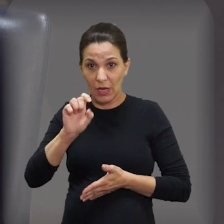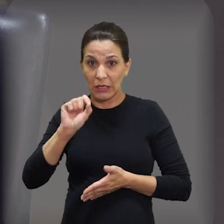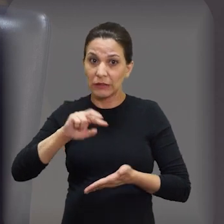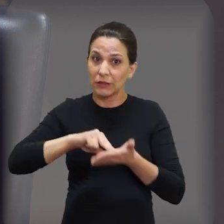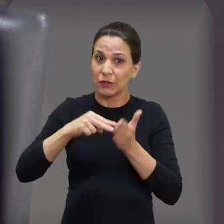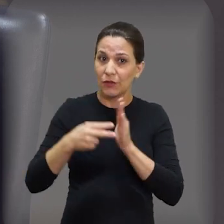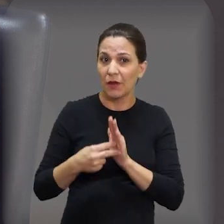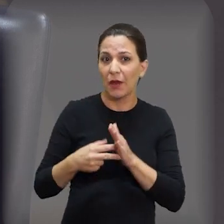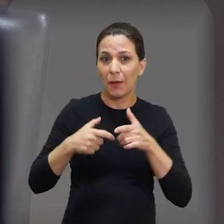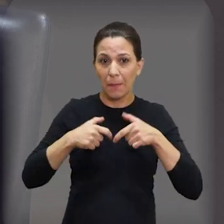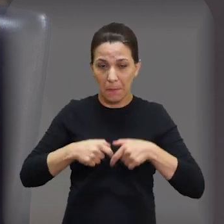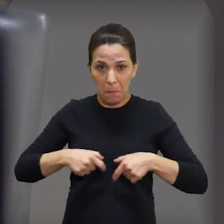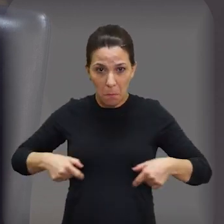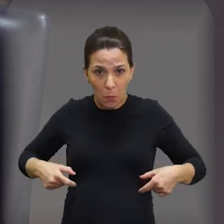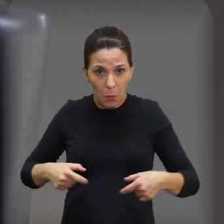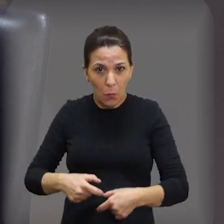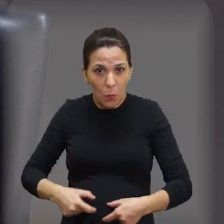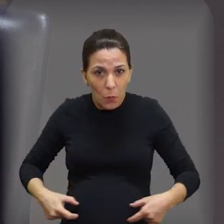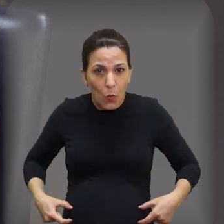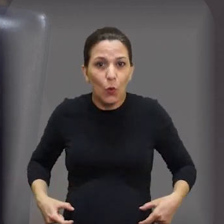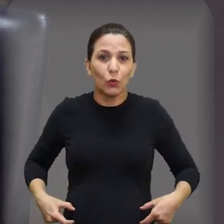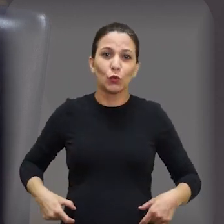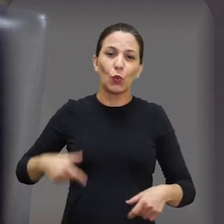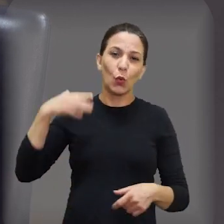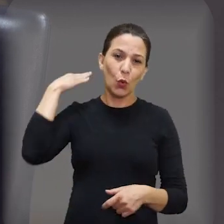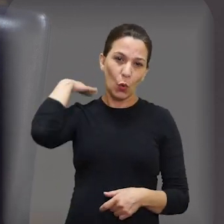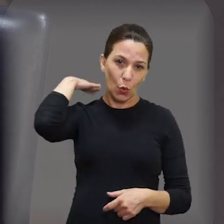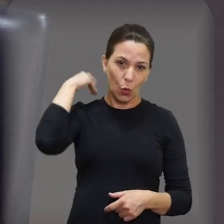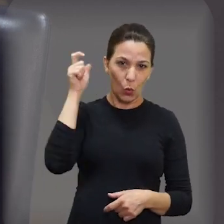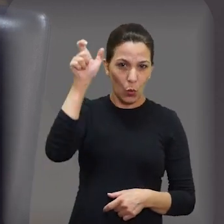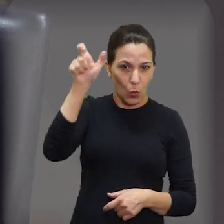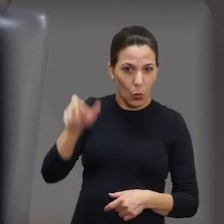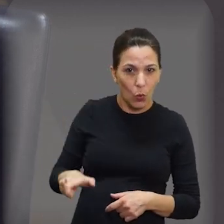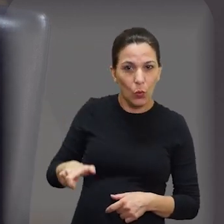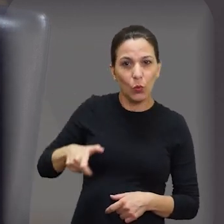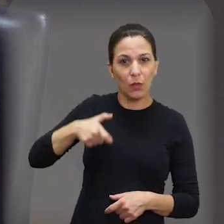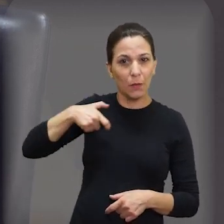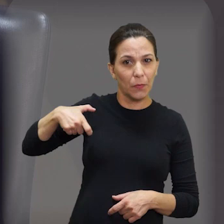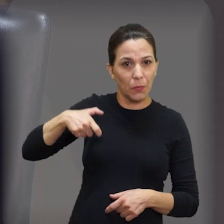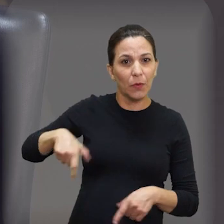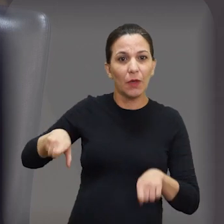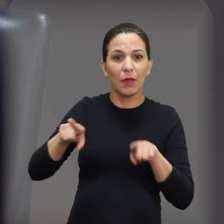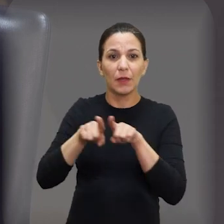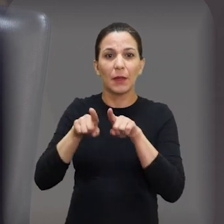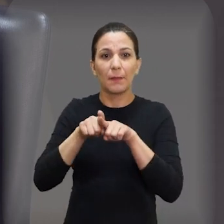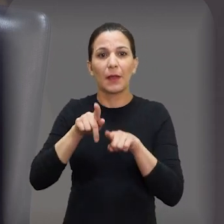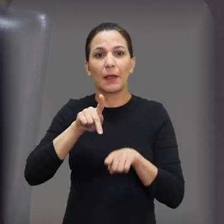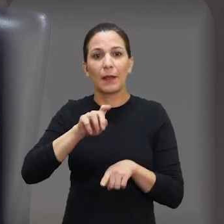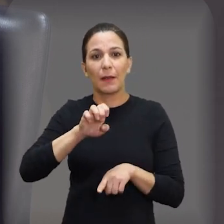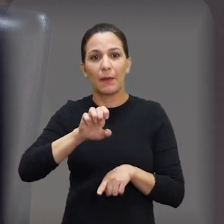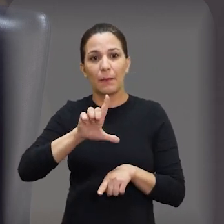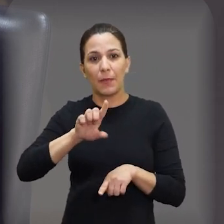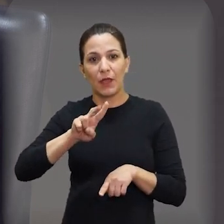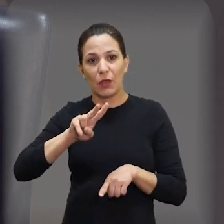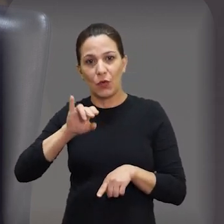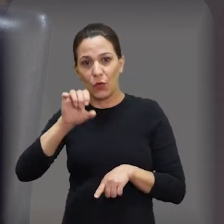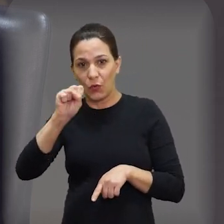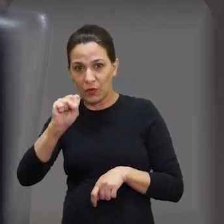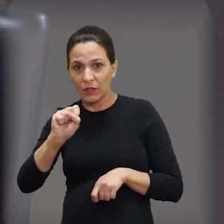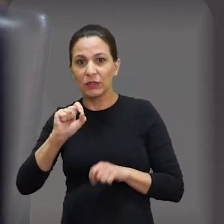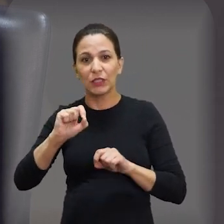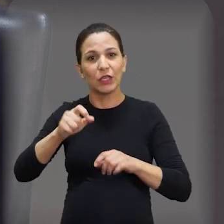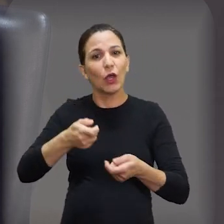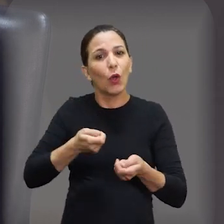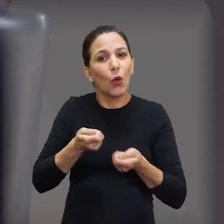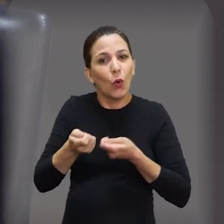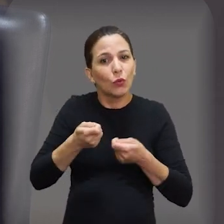de controle. Hoje a gente chama de core, que são esses músculos transversos profundos do abdômen, os eretores da coluna e